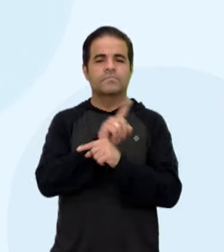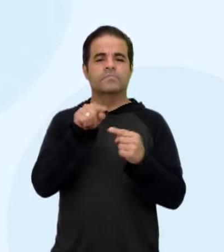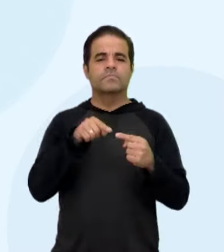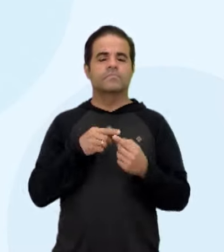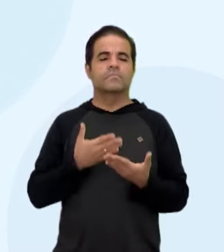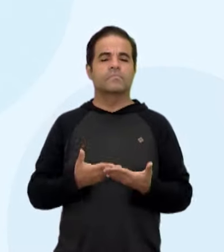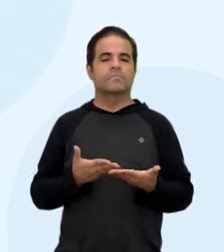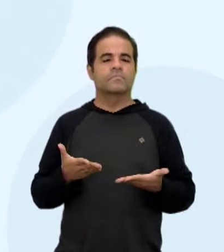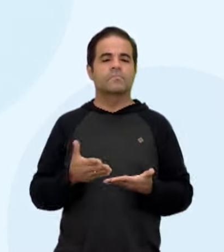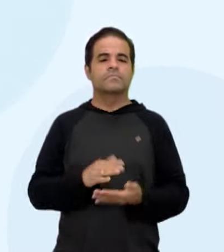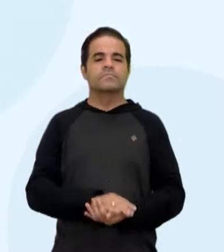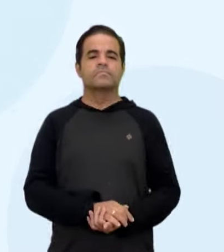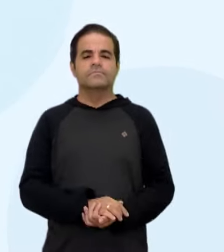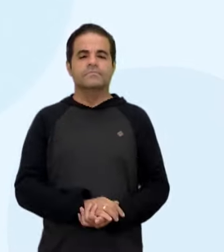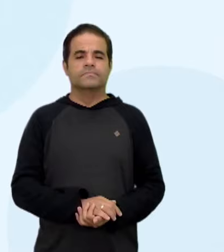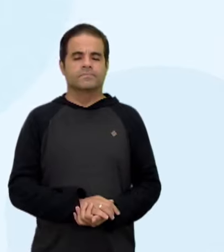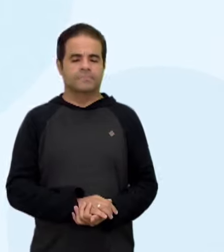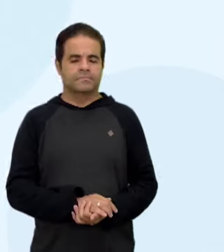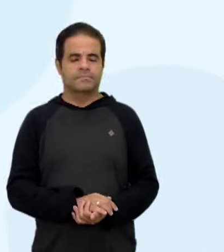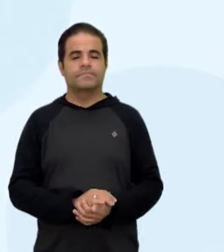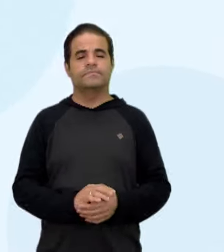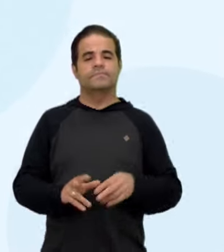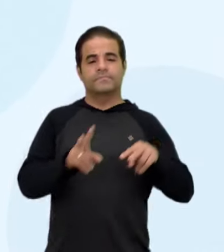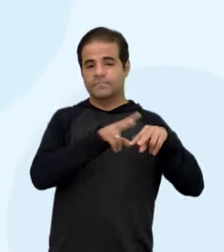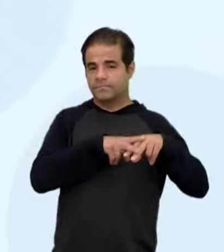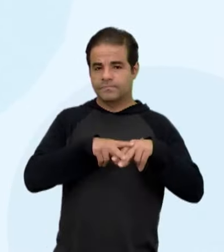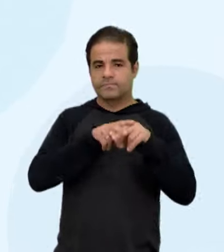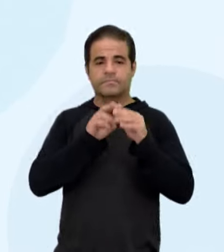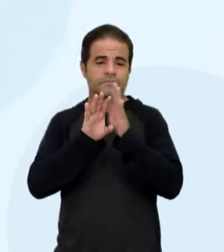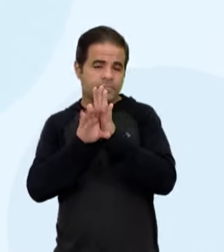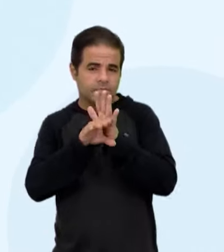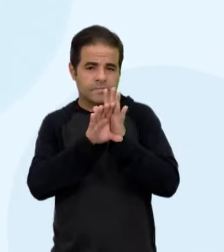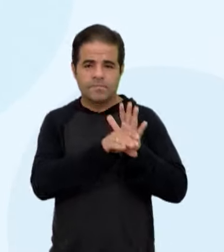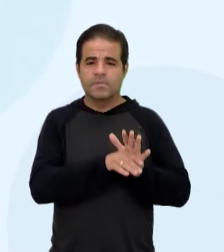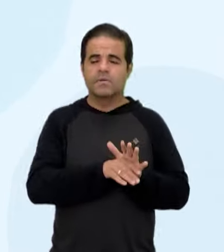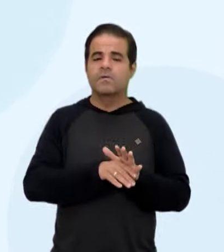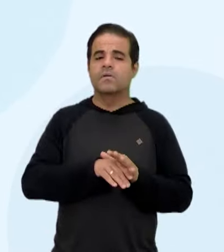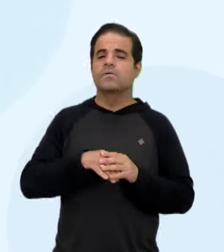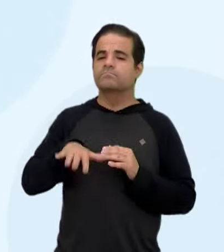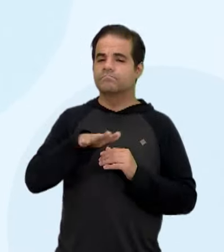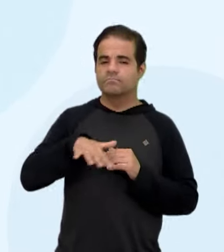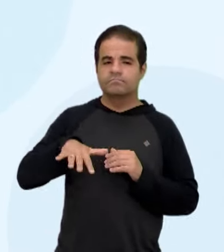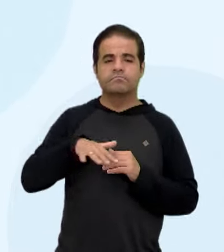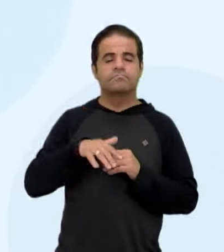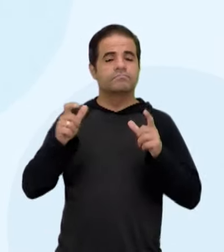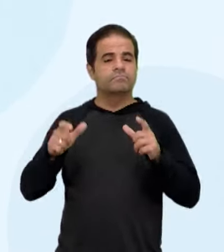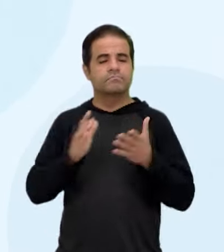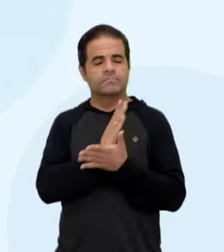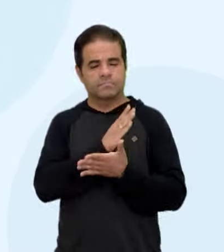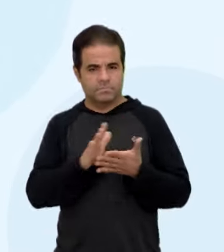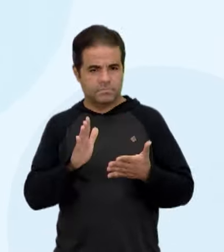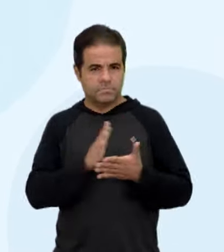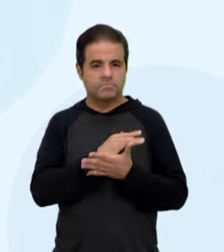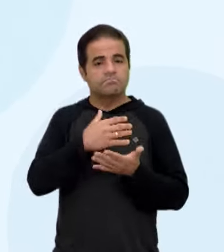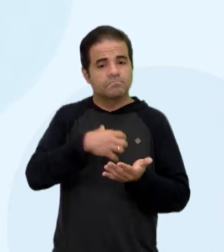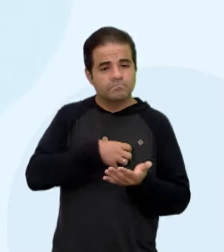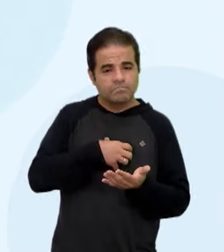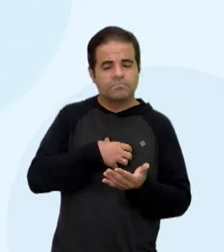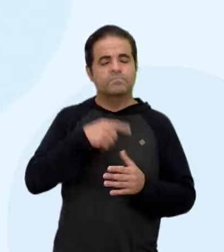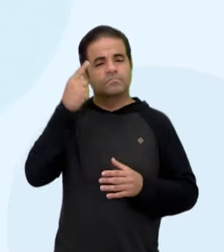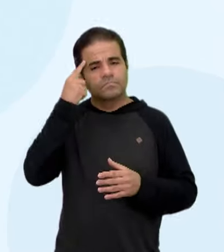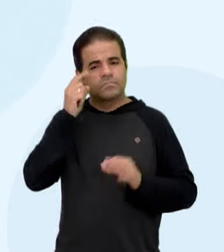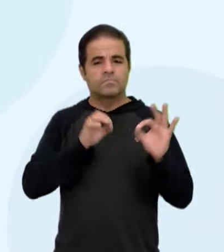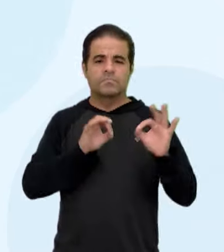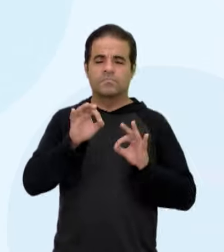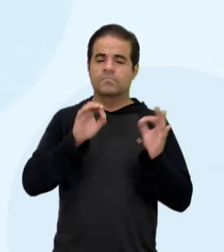aula de hoje, vamos rever os conceitos sobre as dinâmicas da paisagem e algumas formas, né, de